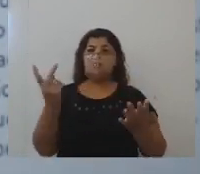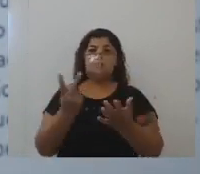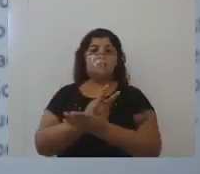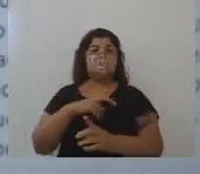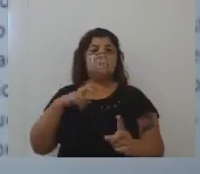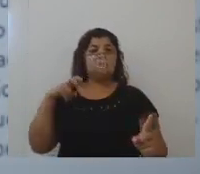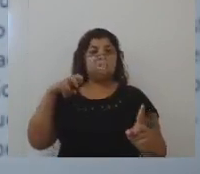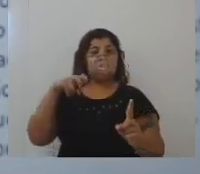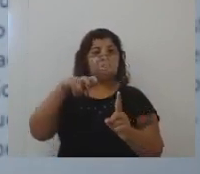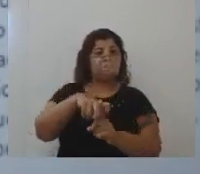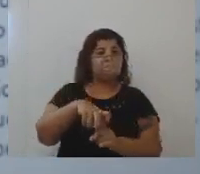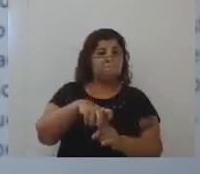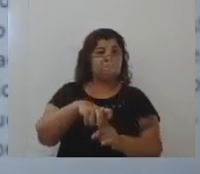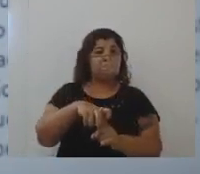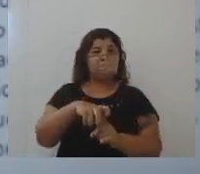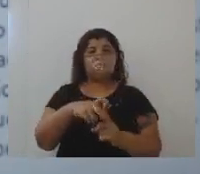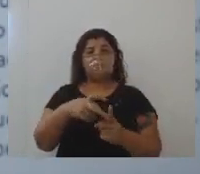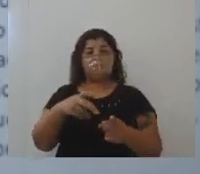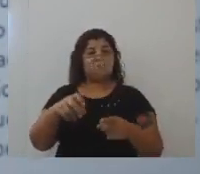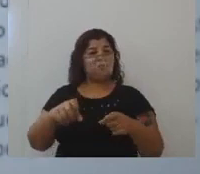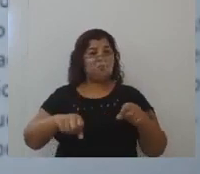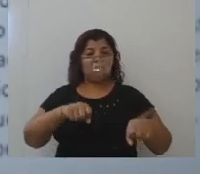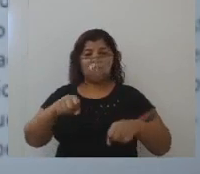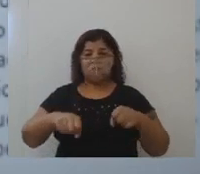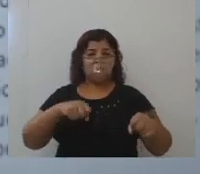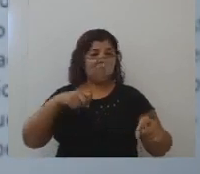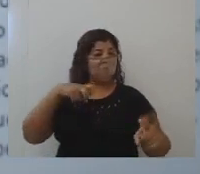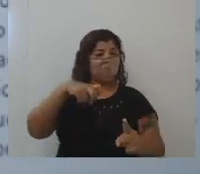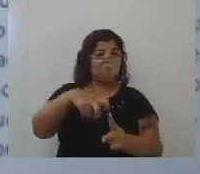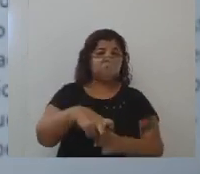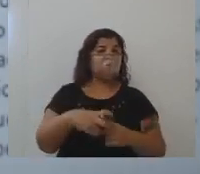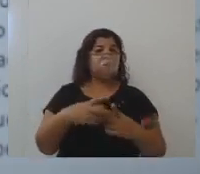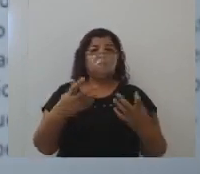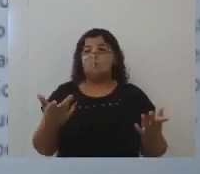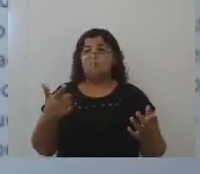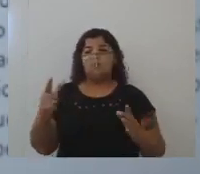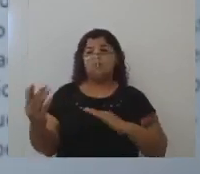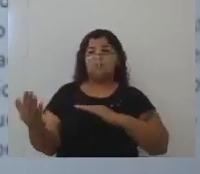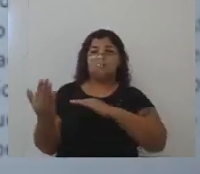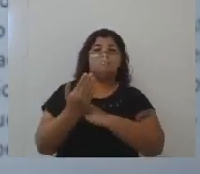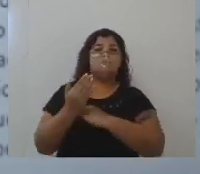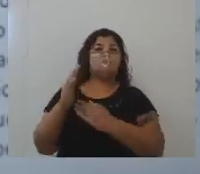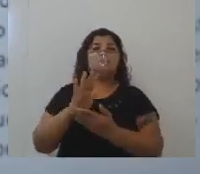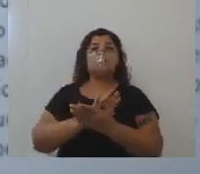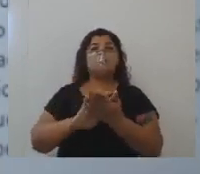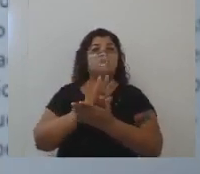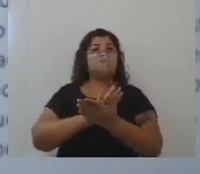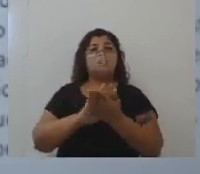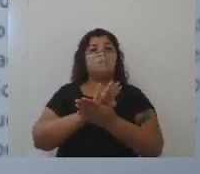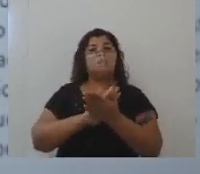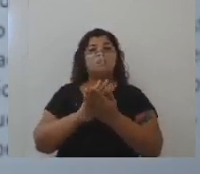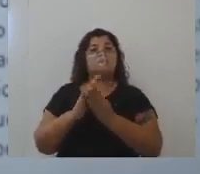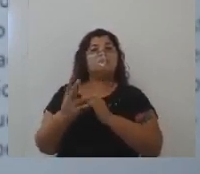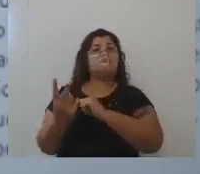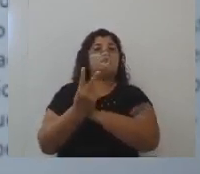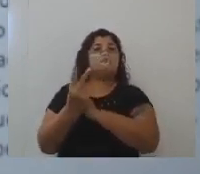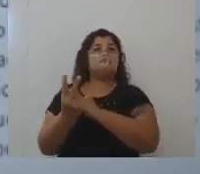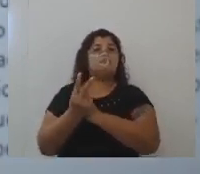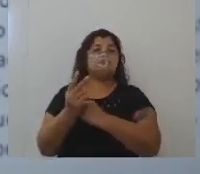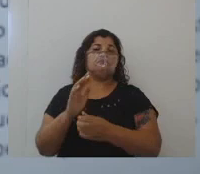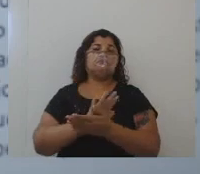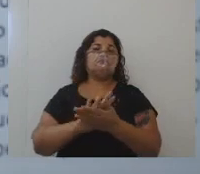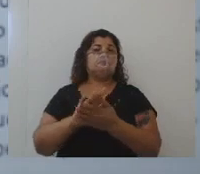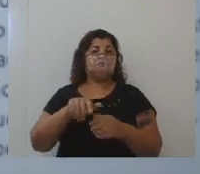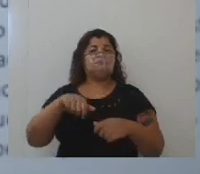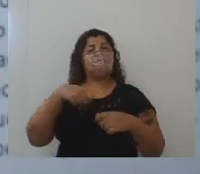acidente na rua, na pista, certo? Ele não vai ter nenhum tipo de apoio, ele não vai ter nenhum tipo de suporte. É isso que a gente